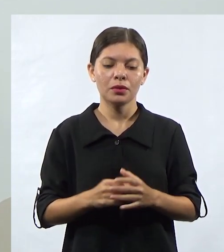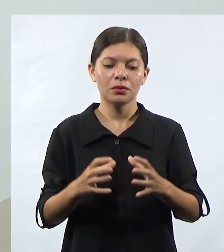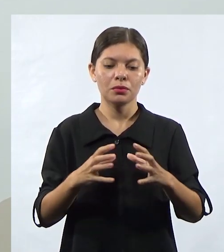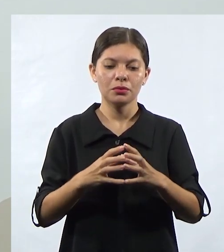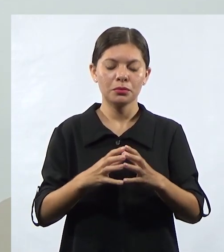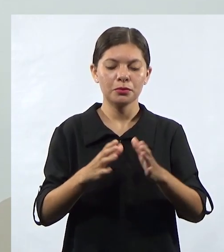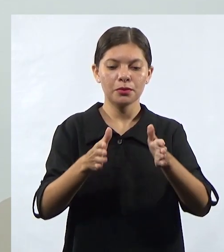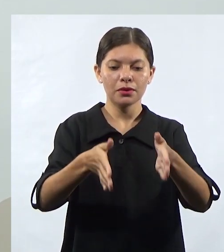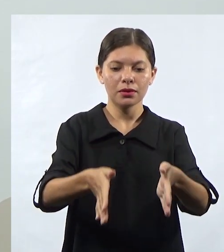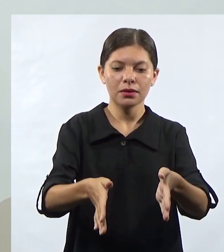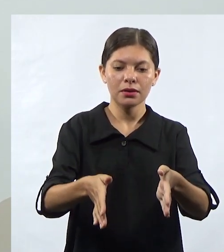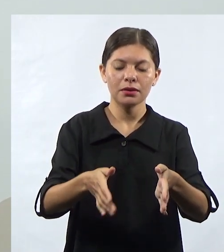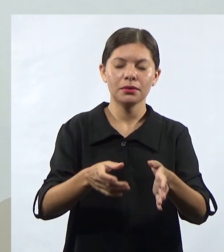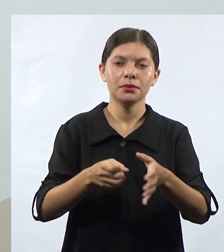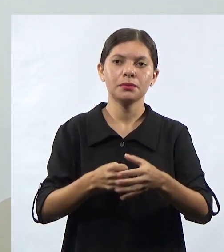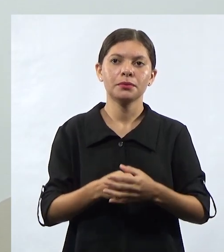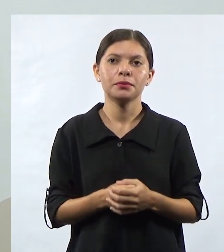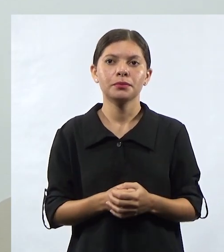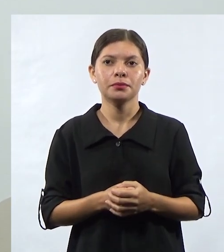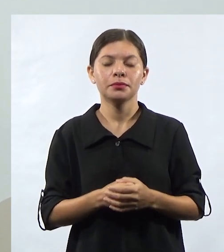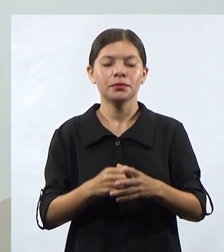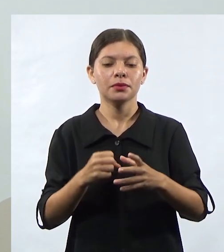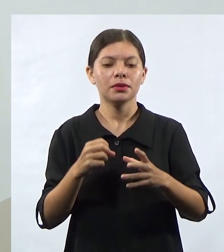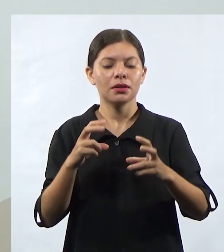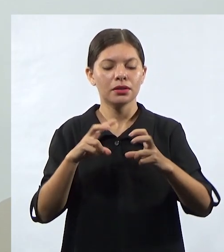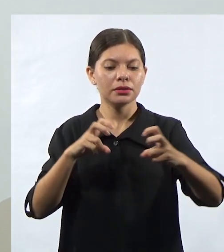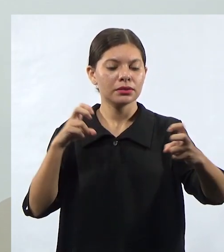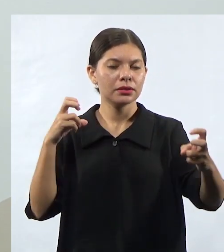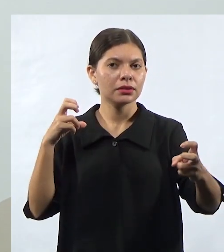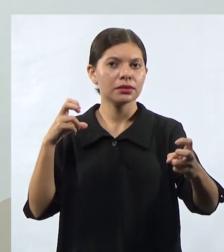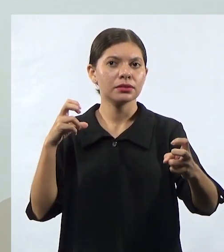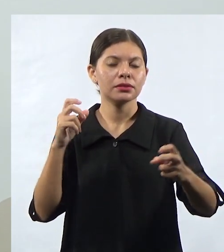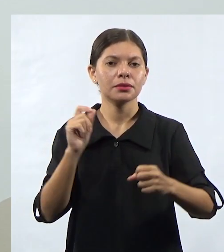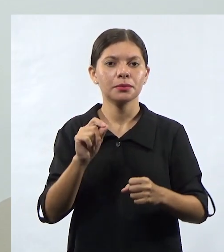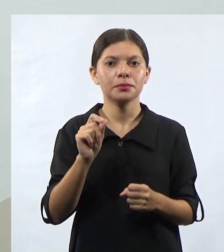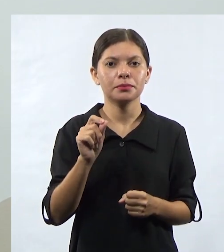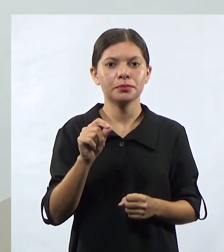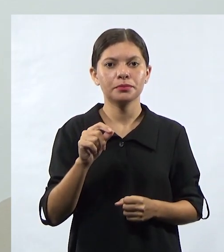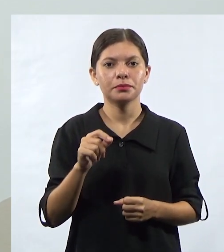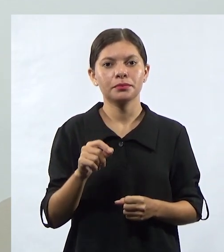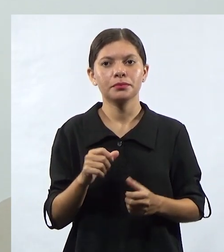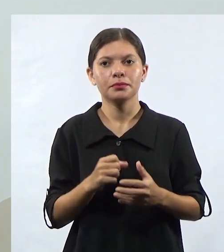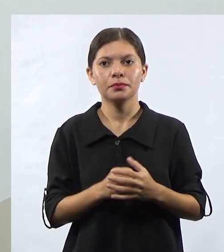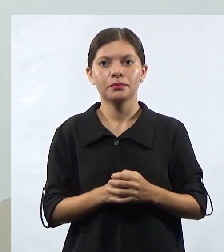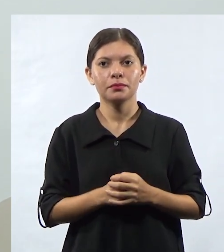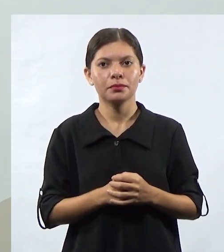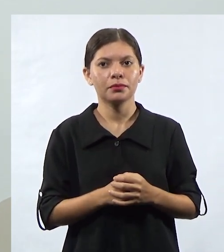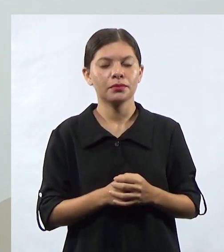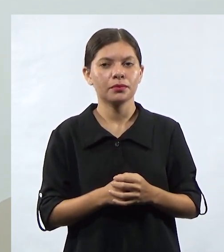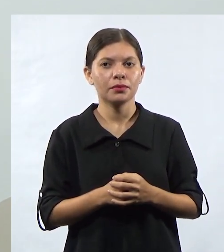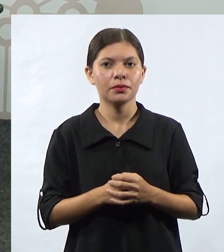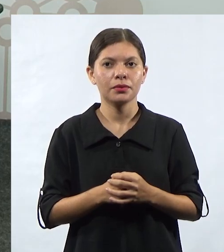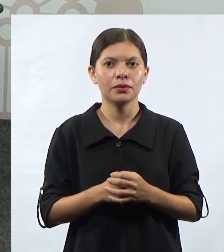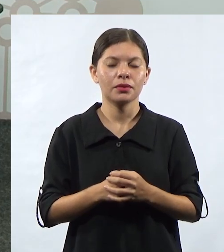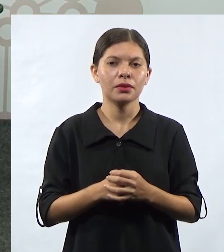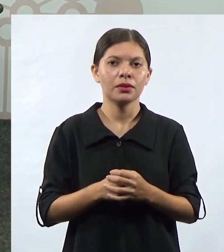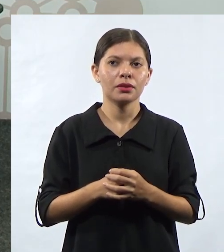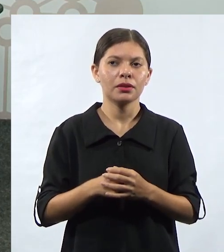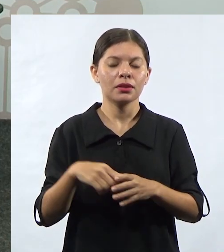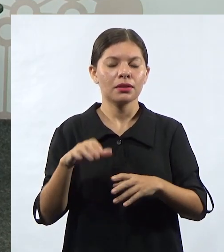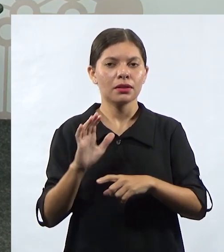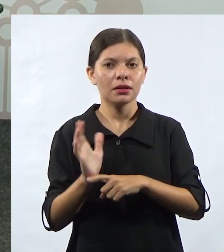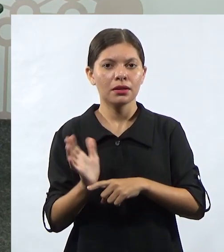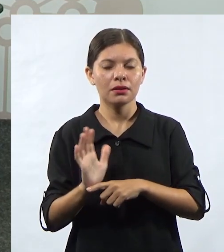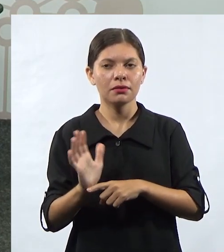que mediam aí a realização à distância, é que você tem um histórico já gravado disso.